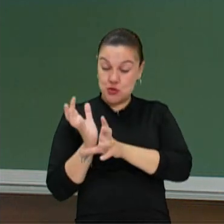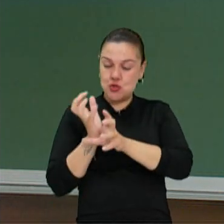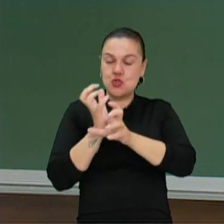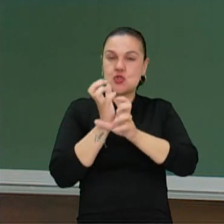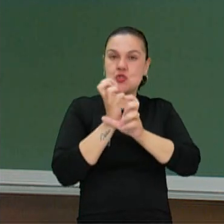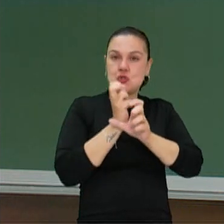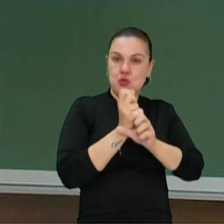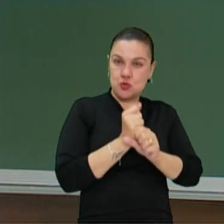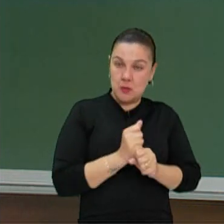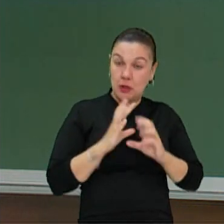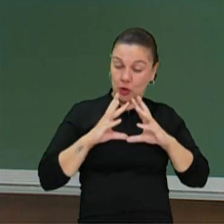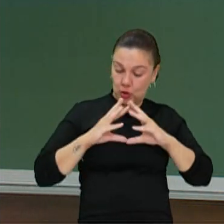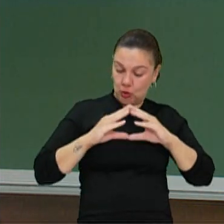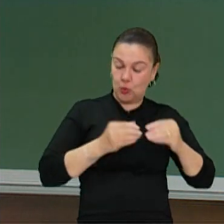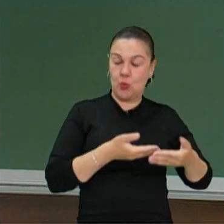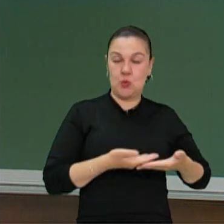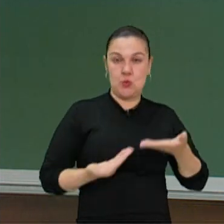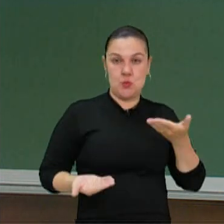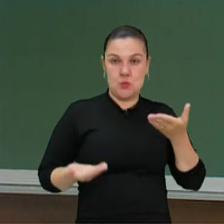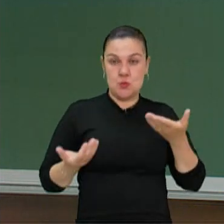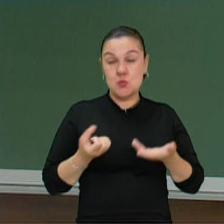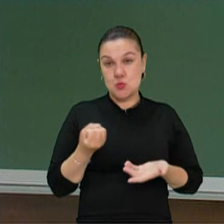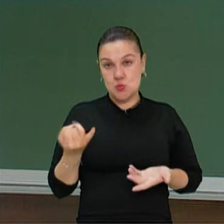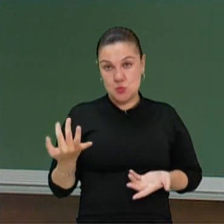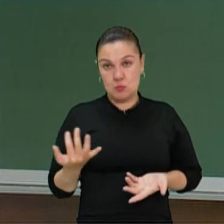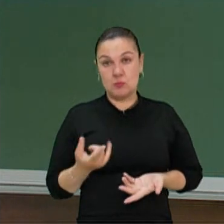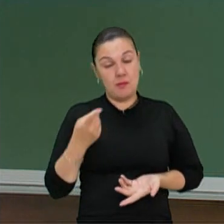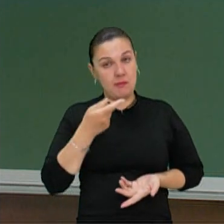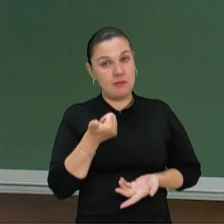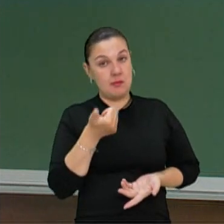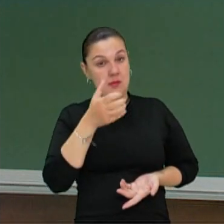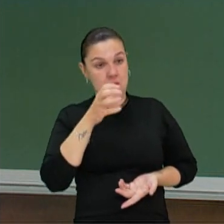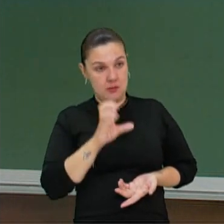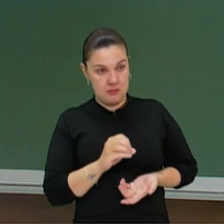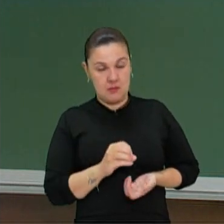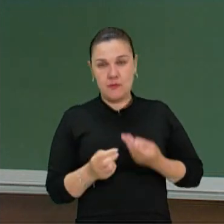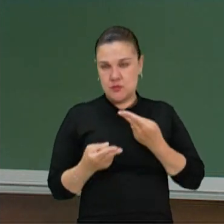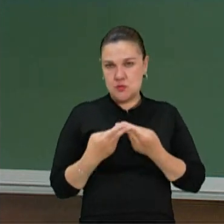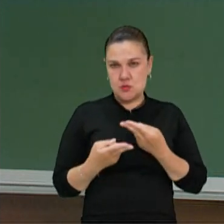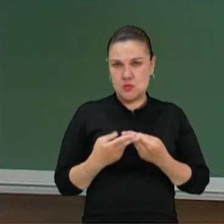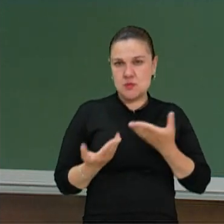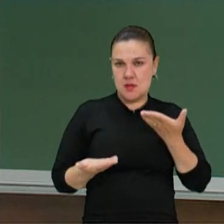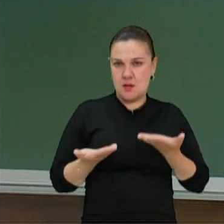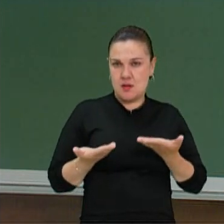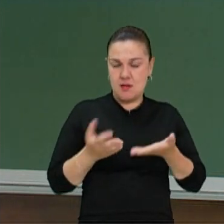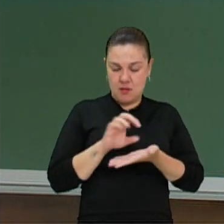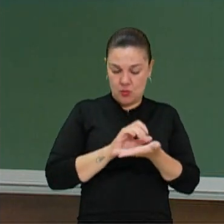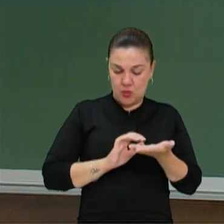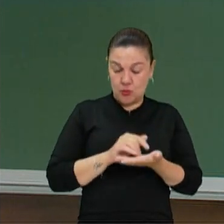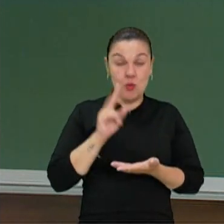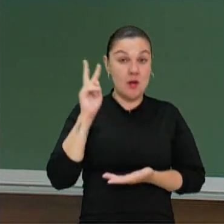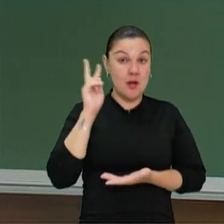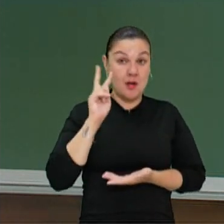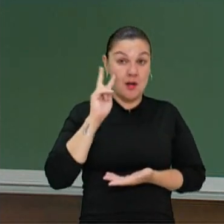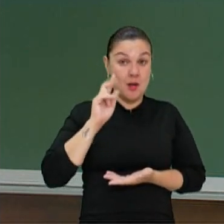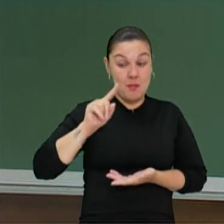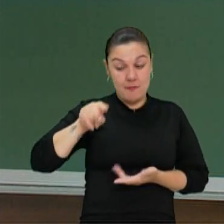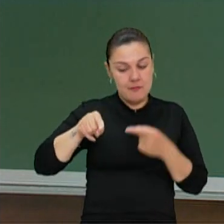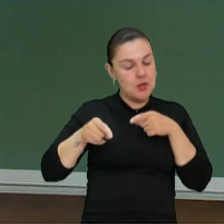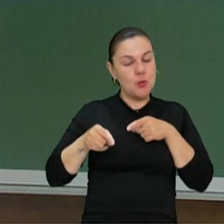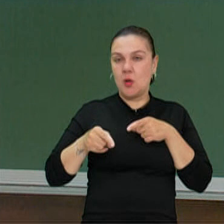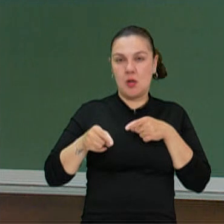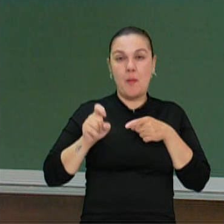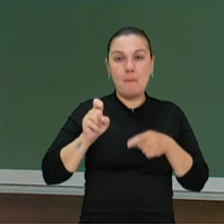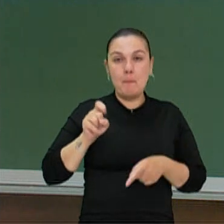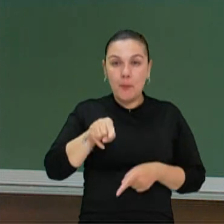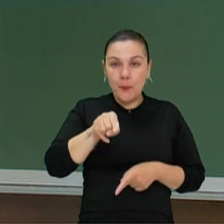somar todos os valores, os 10 valores. Se você utilizar a calculadora, lembre-se que na calculadora a nossa vírgula é o